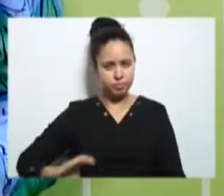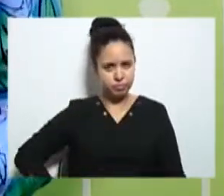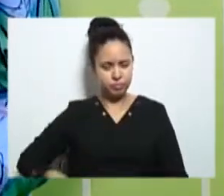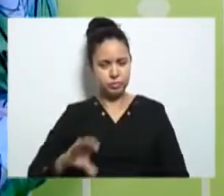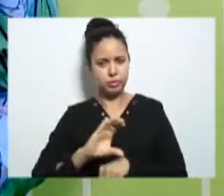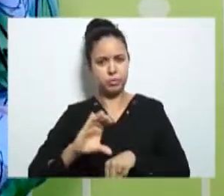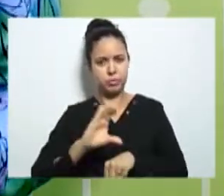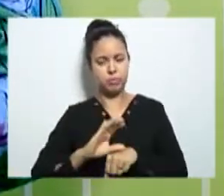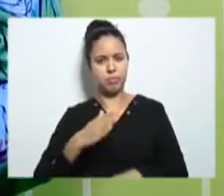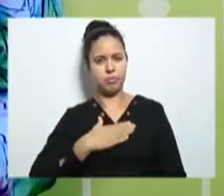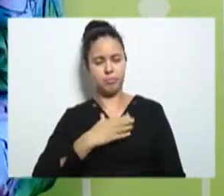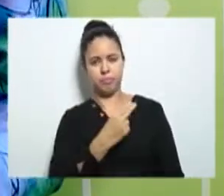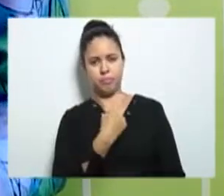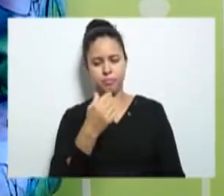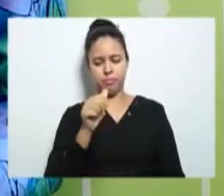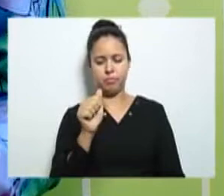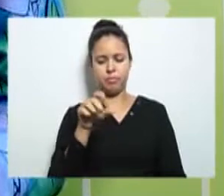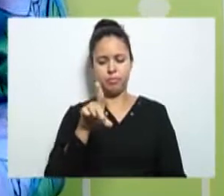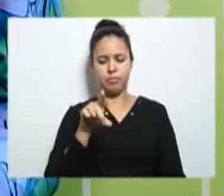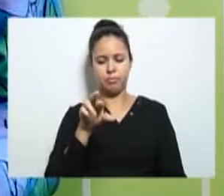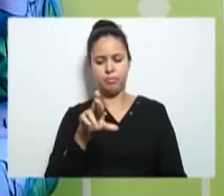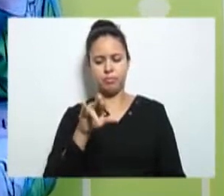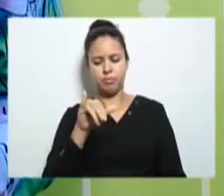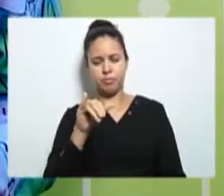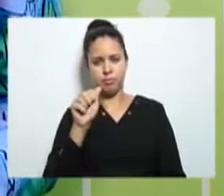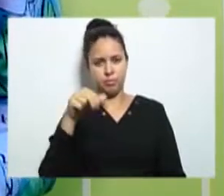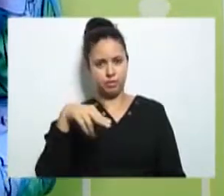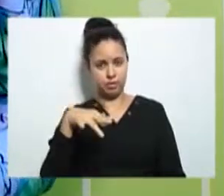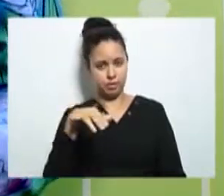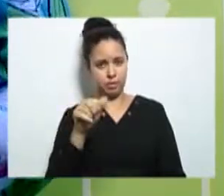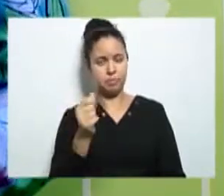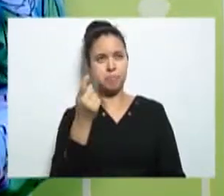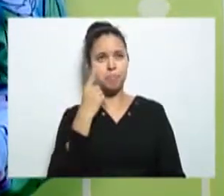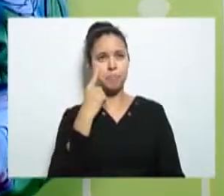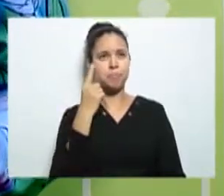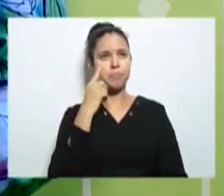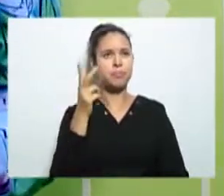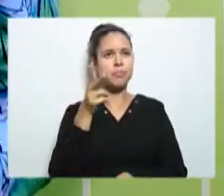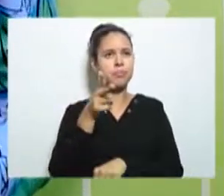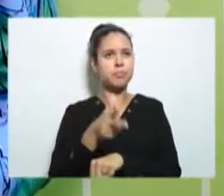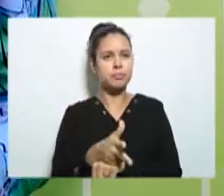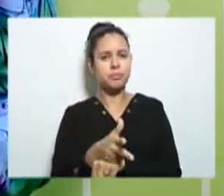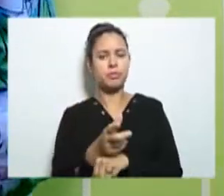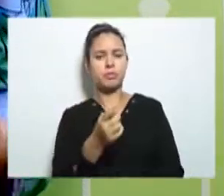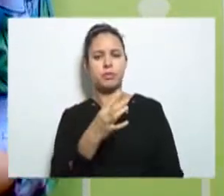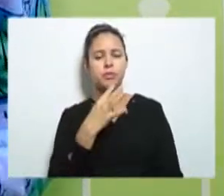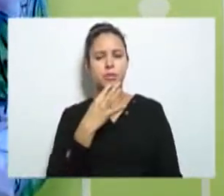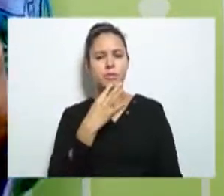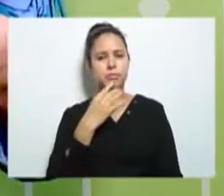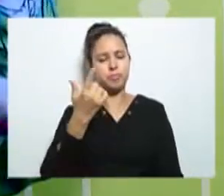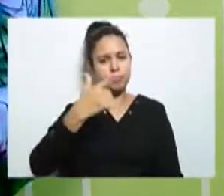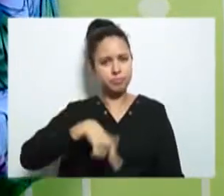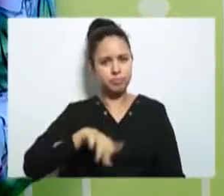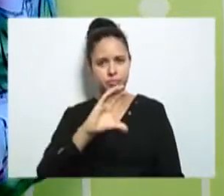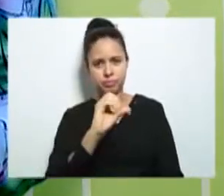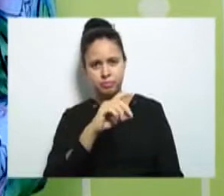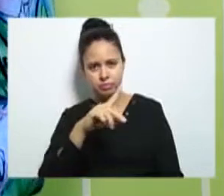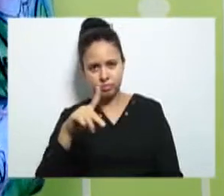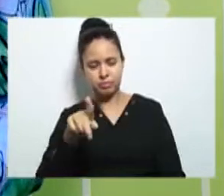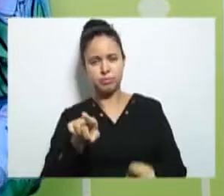Adriana, e eu estou convidando vocês agora para assistir esse vídeo e conhecer um pouco mais sobre o cooperativismo